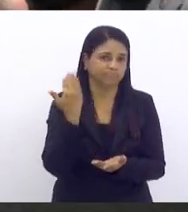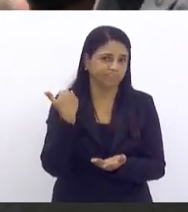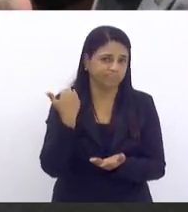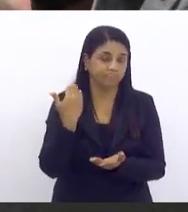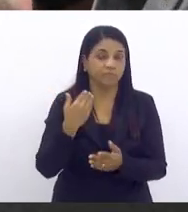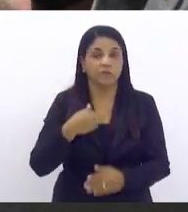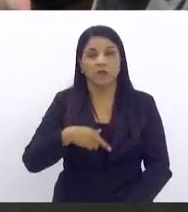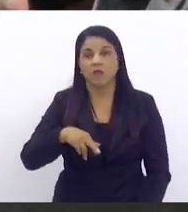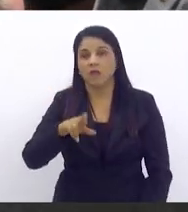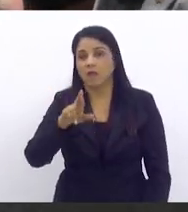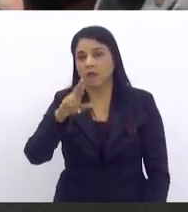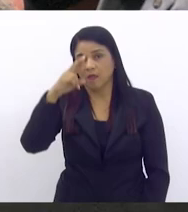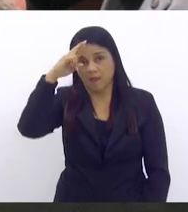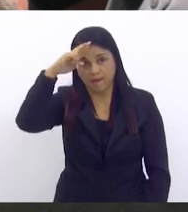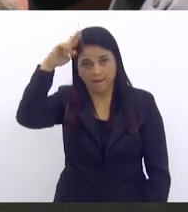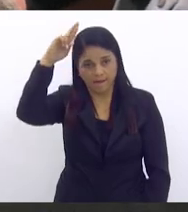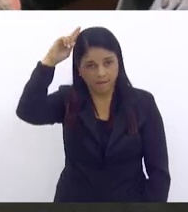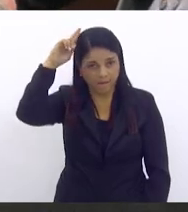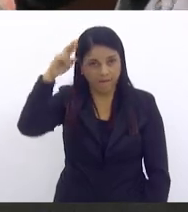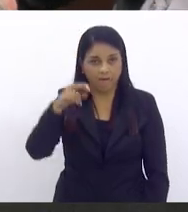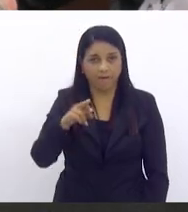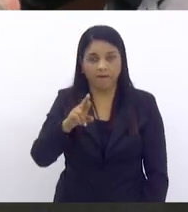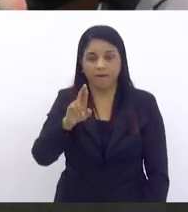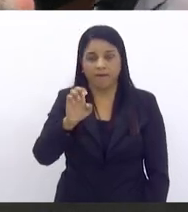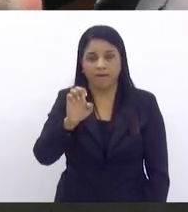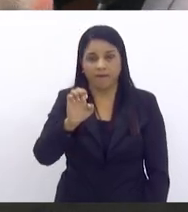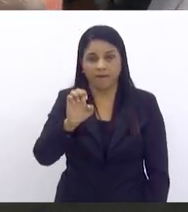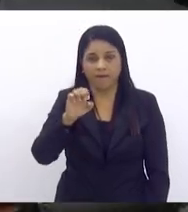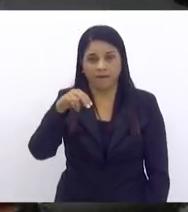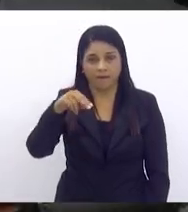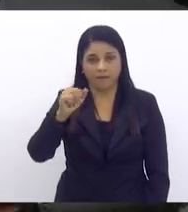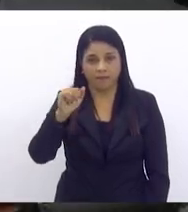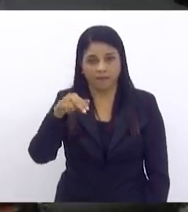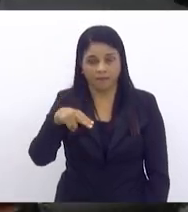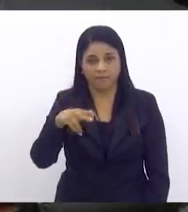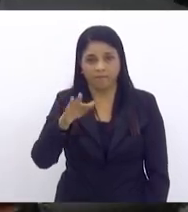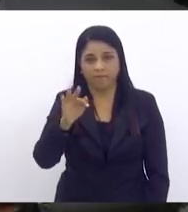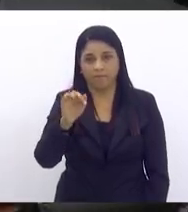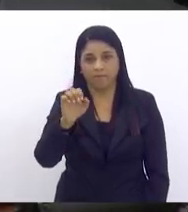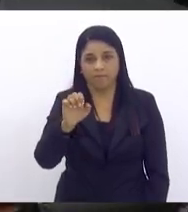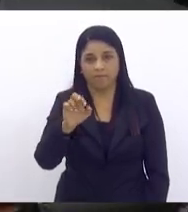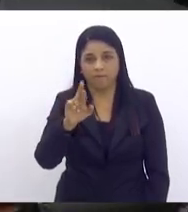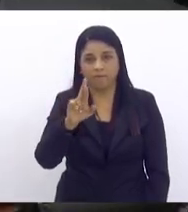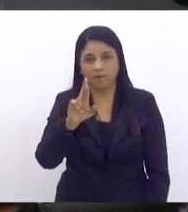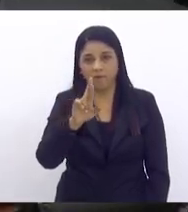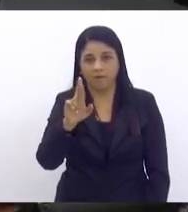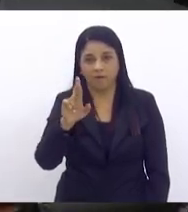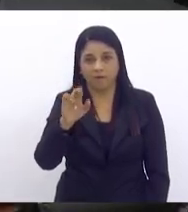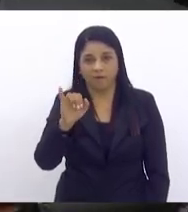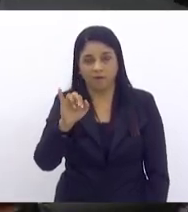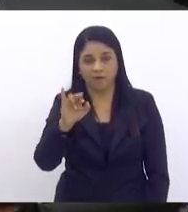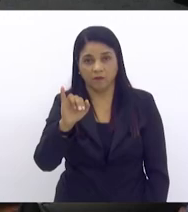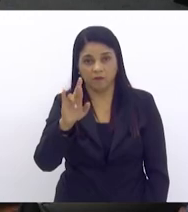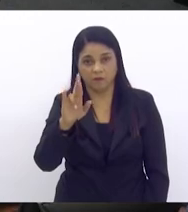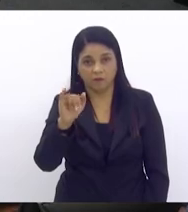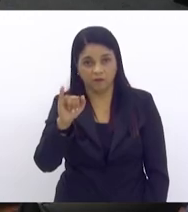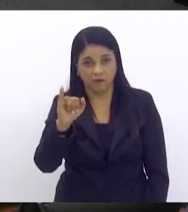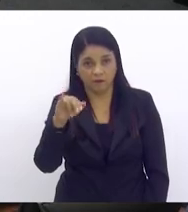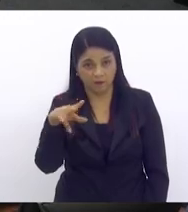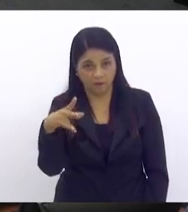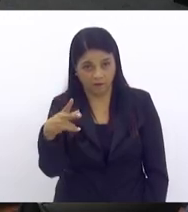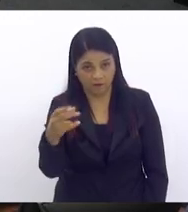Renan Ferreirinha, do CPX. E por que eu me refiro a isso? O meu irmão, vereador Rogério